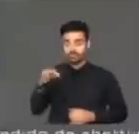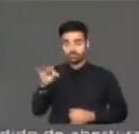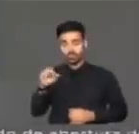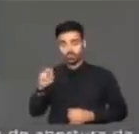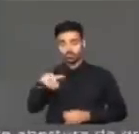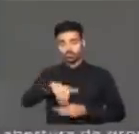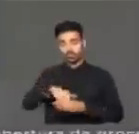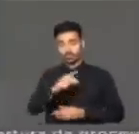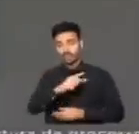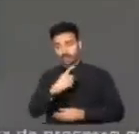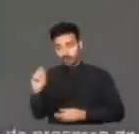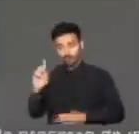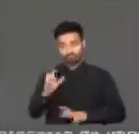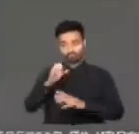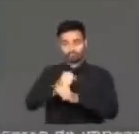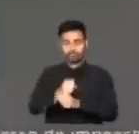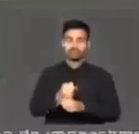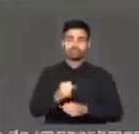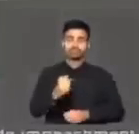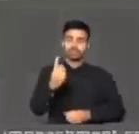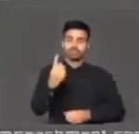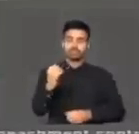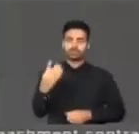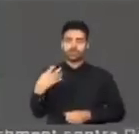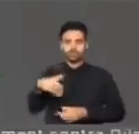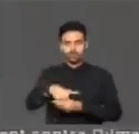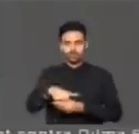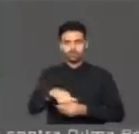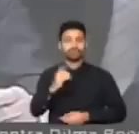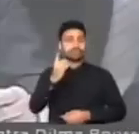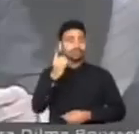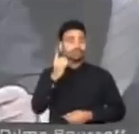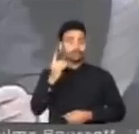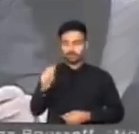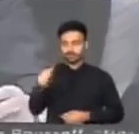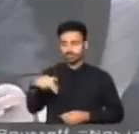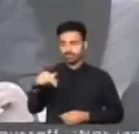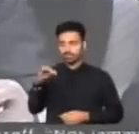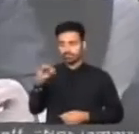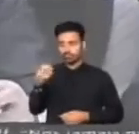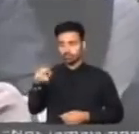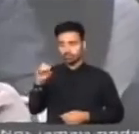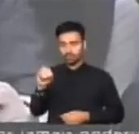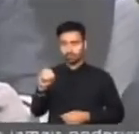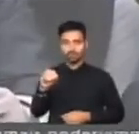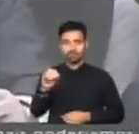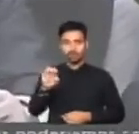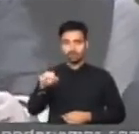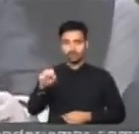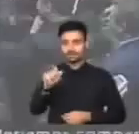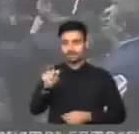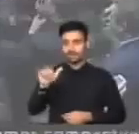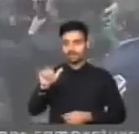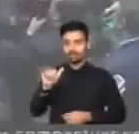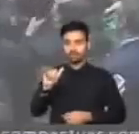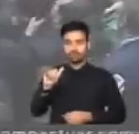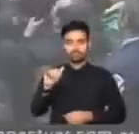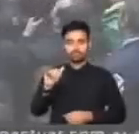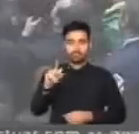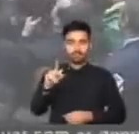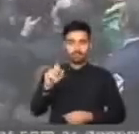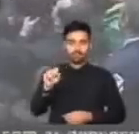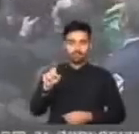não, totalizando 104 votos. Deputado Antônio Embaçaí, do PSDB.